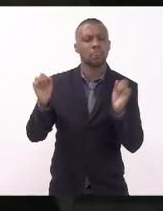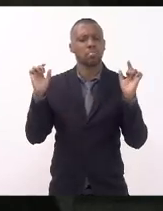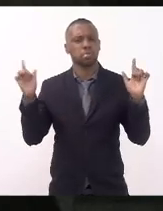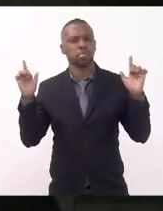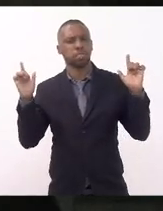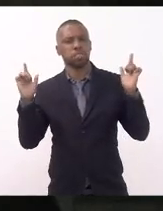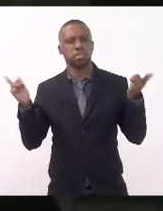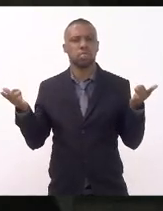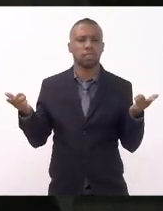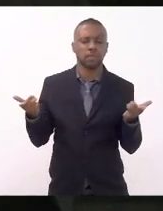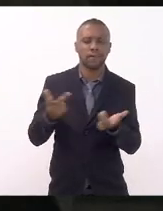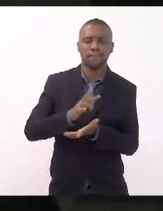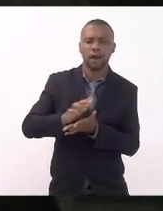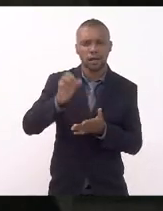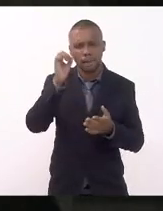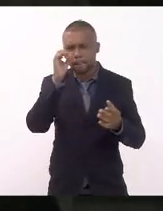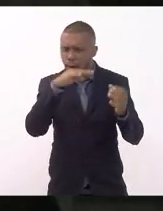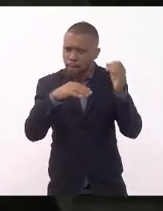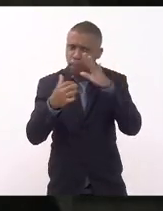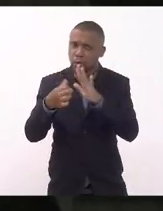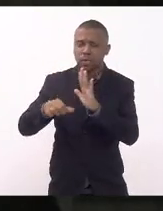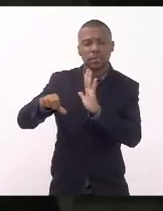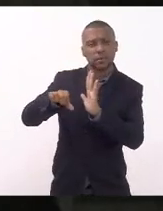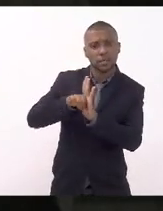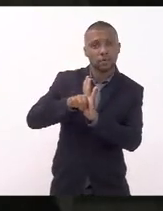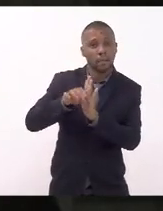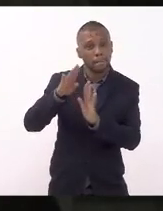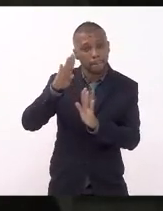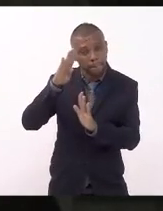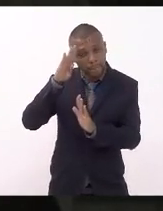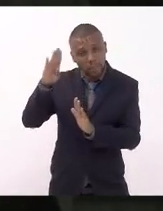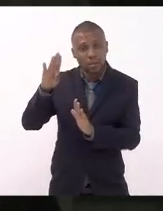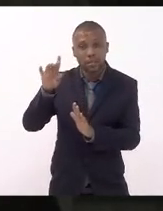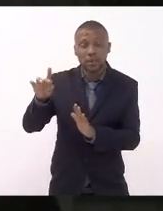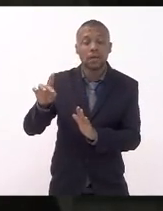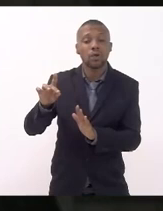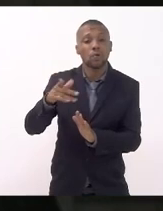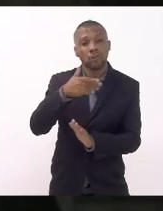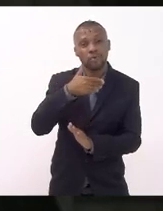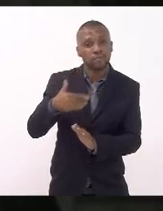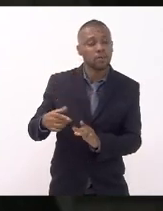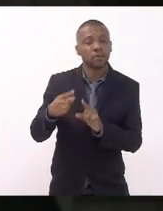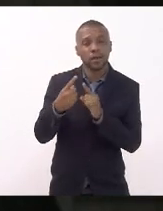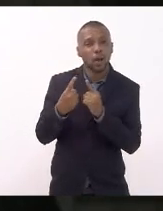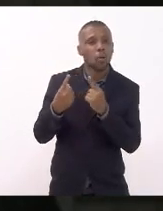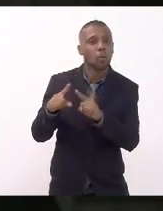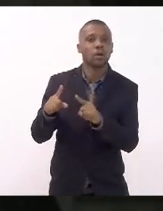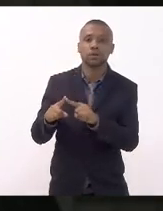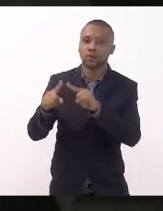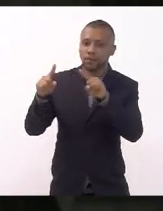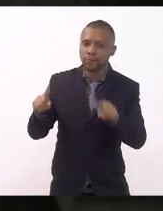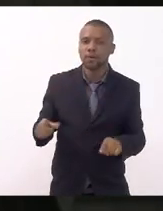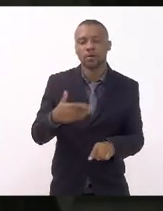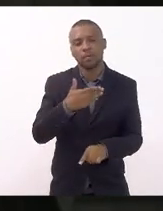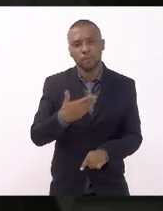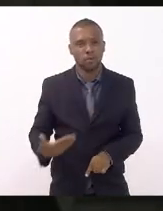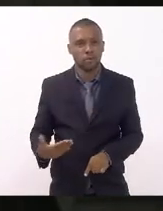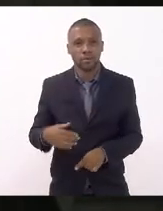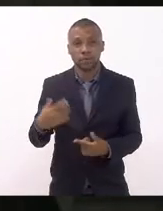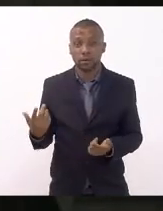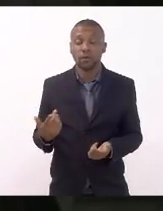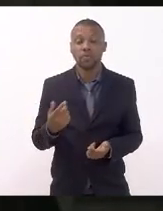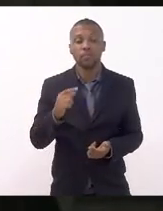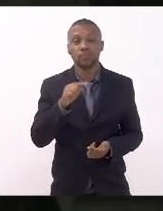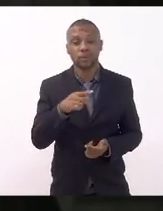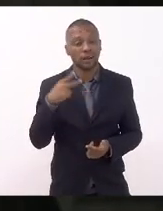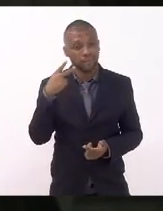várias impropriedades e, sobretudo, um governo que é inimigo do serviço público, é inimigo de servidores públicos, e a vereadora Cris Gêmeas